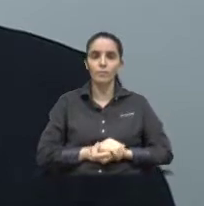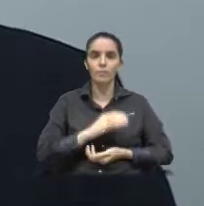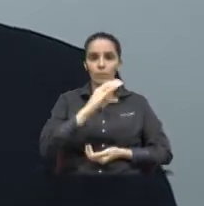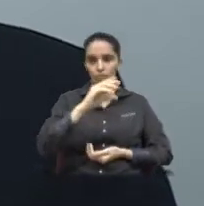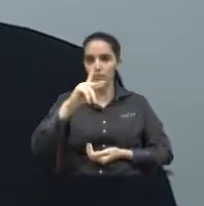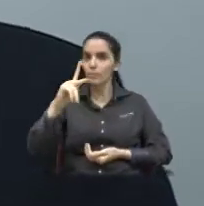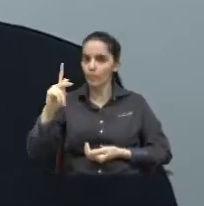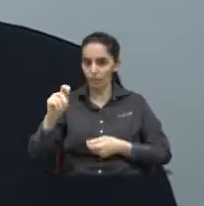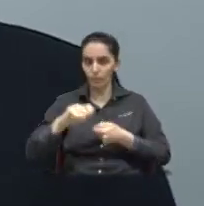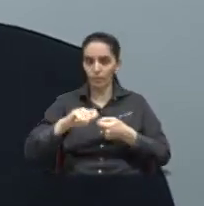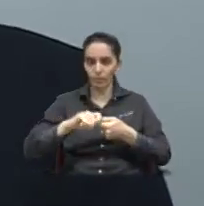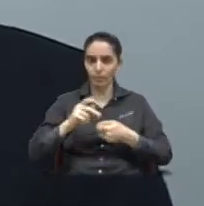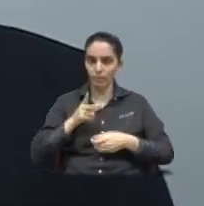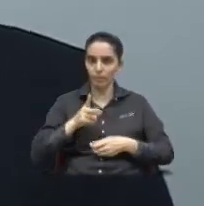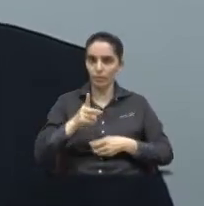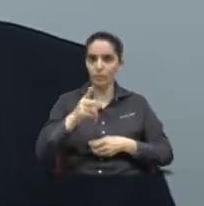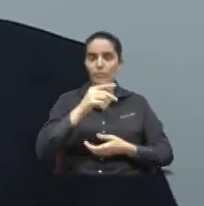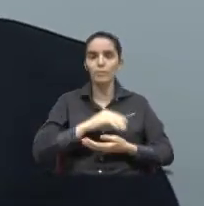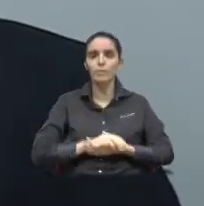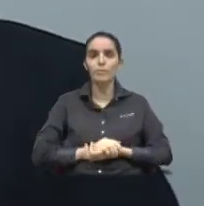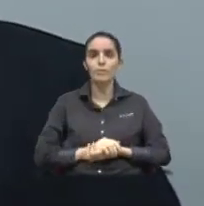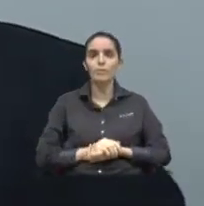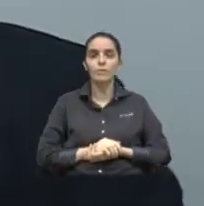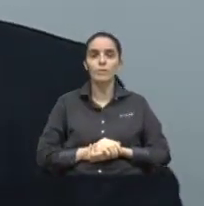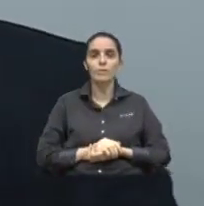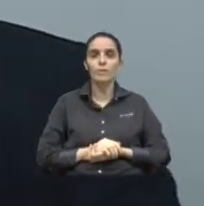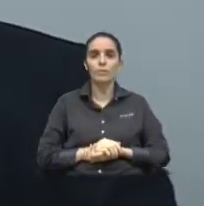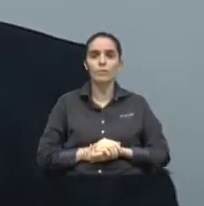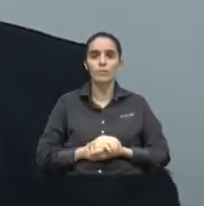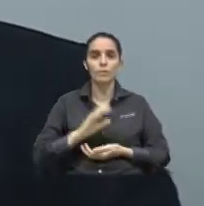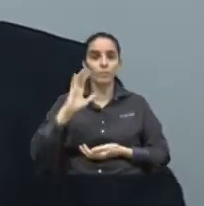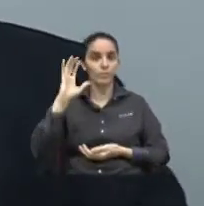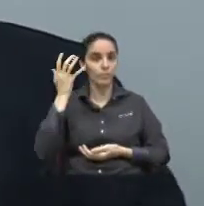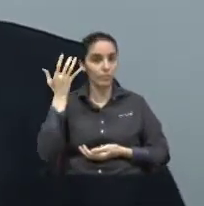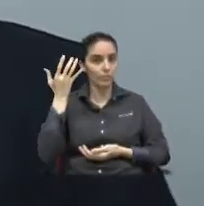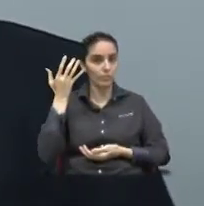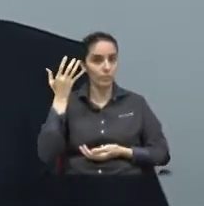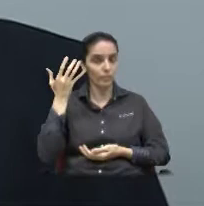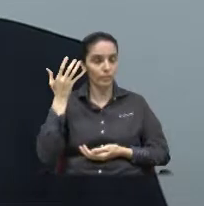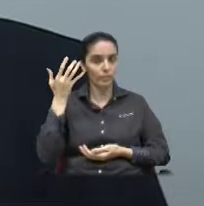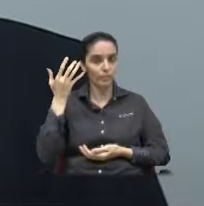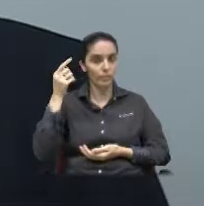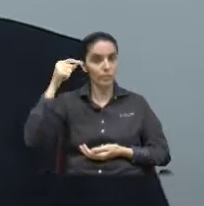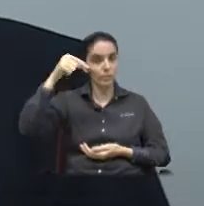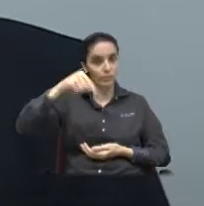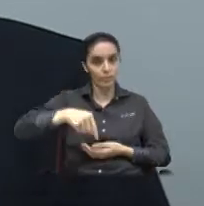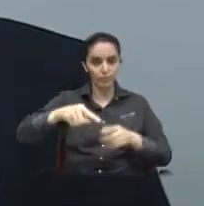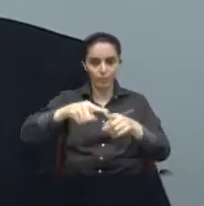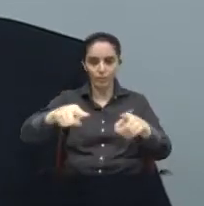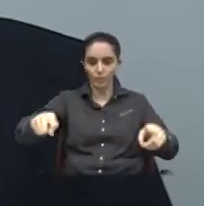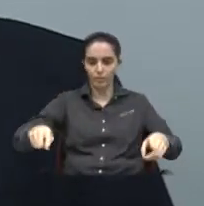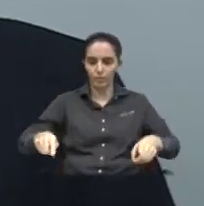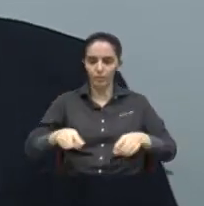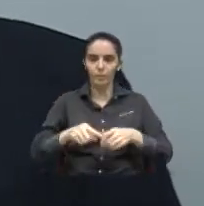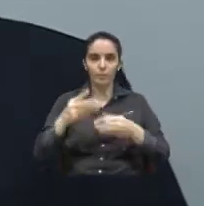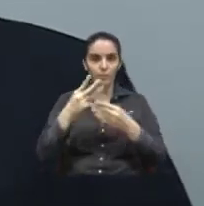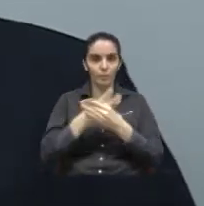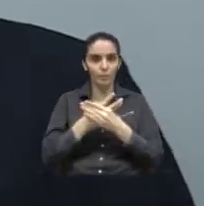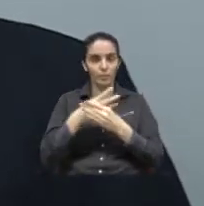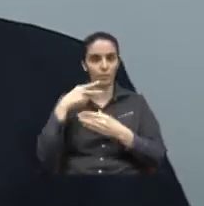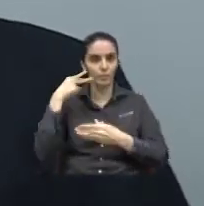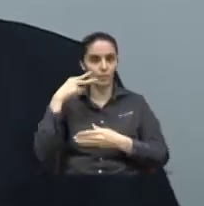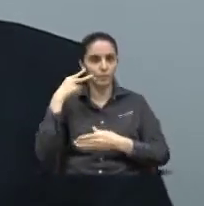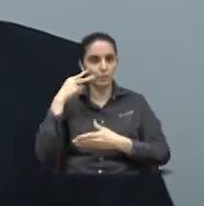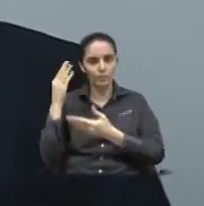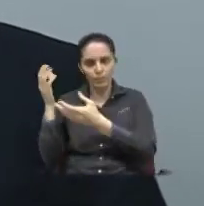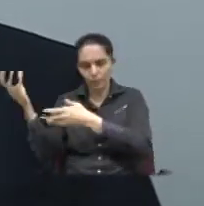CPP, e será aqui realizado aqui no salão da Câmara dos Vereadores. E